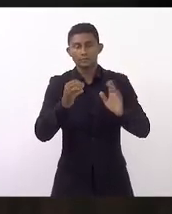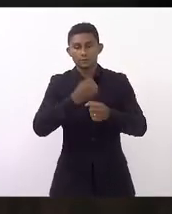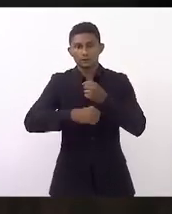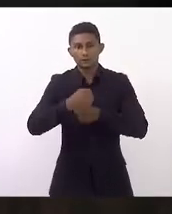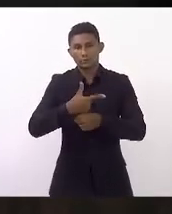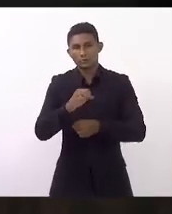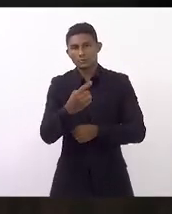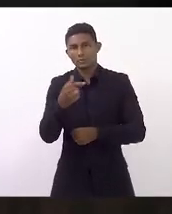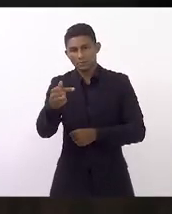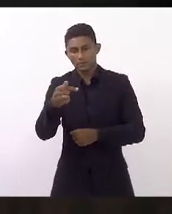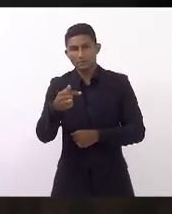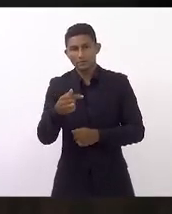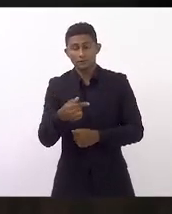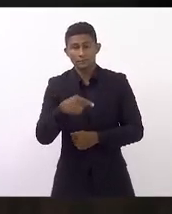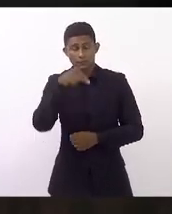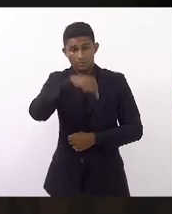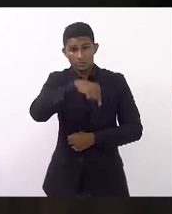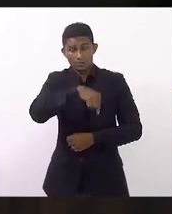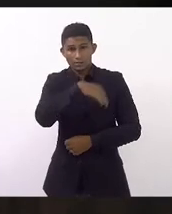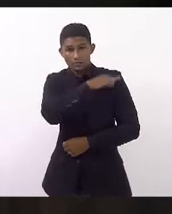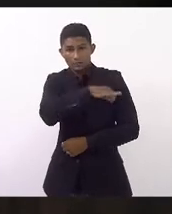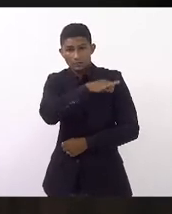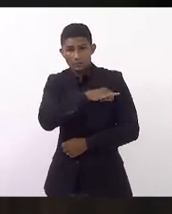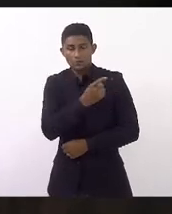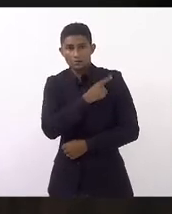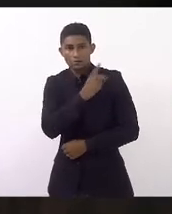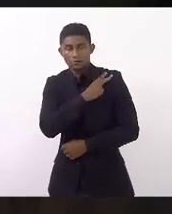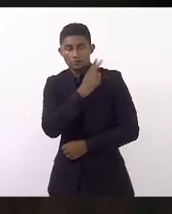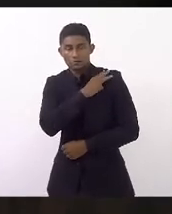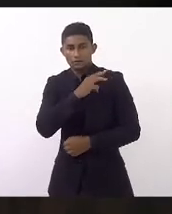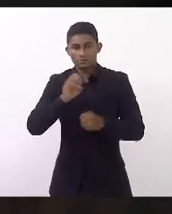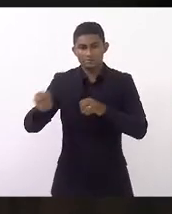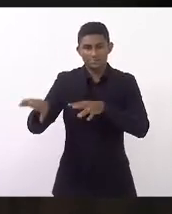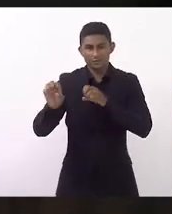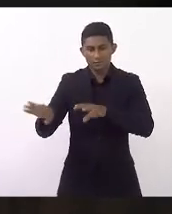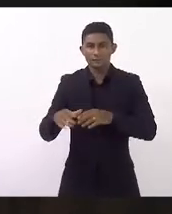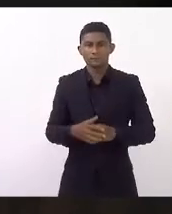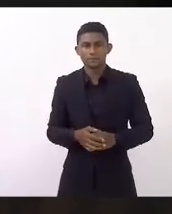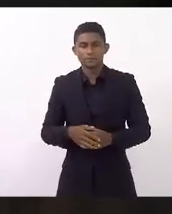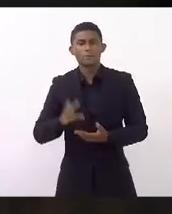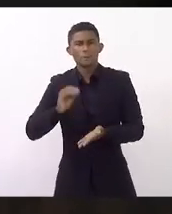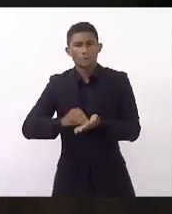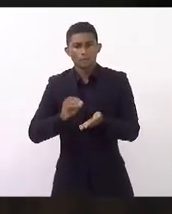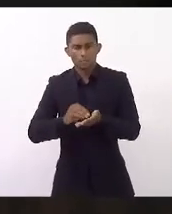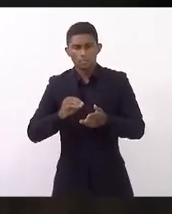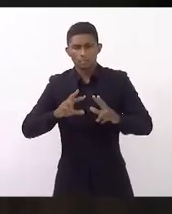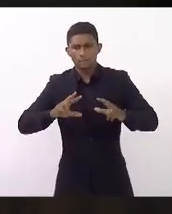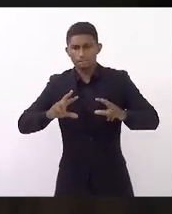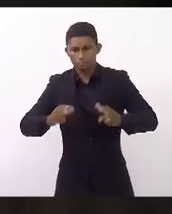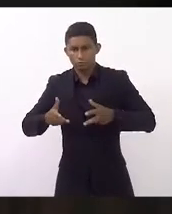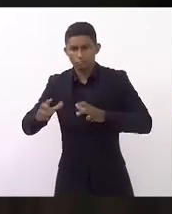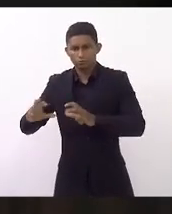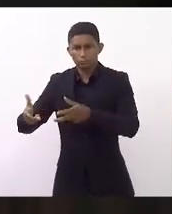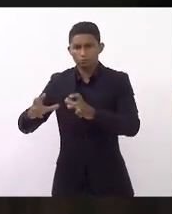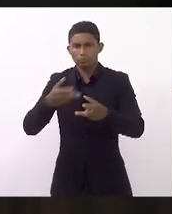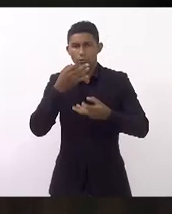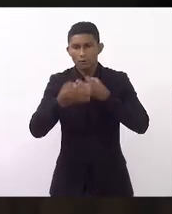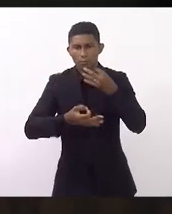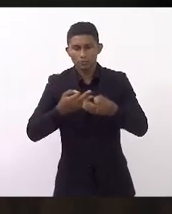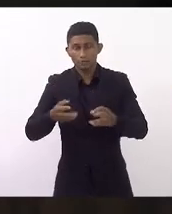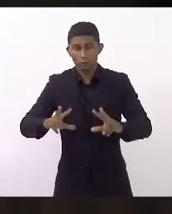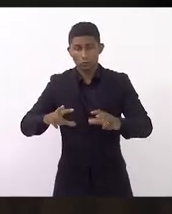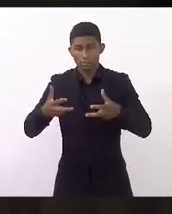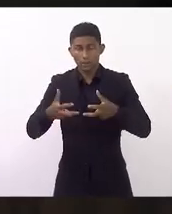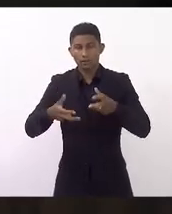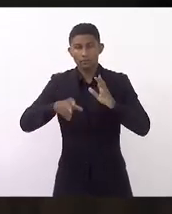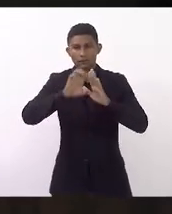do sistema do ensino do Estado do Rio de Janeiro e da outras providências. Pendente de parecer da Comissão de Emendas Constitucionais e Vetos. Para emitir parecer pela Comissão de